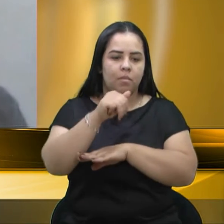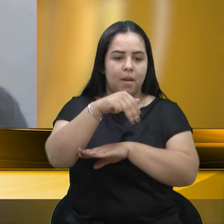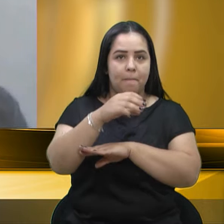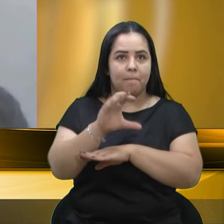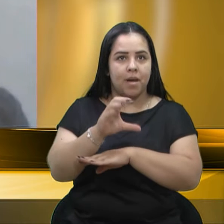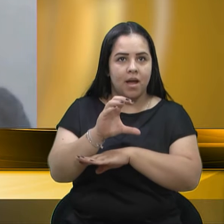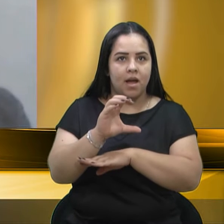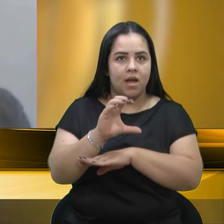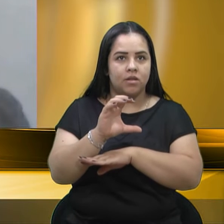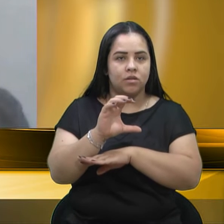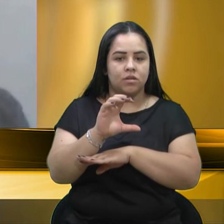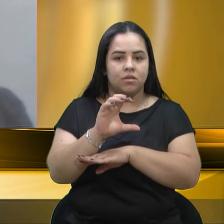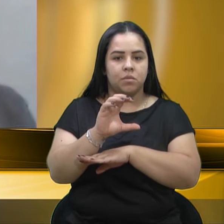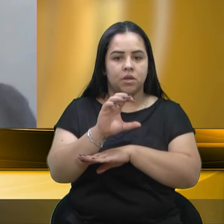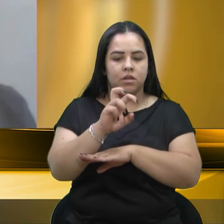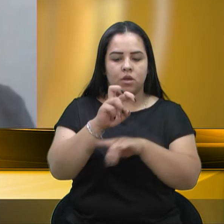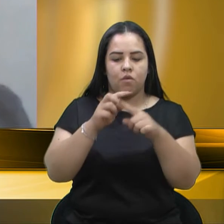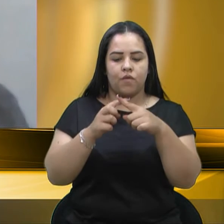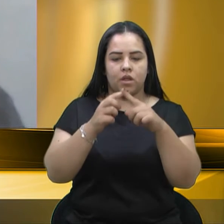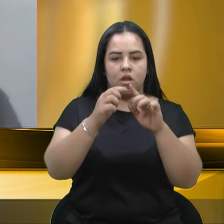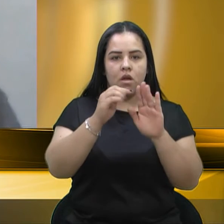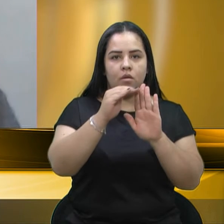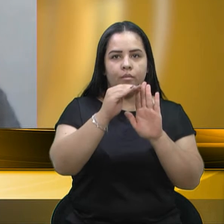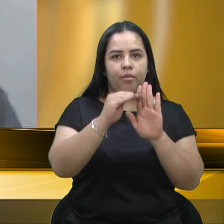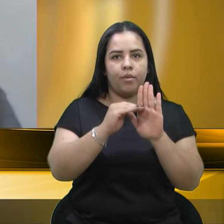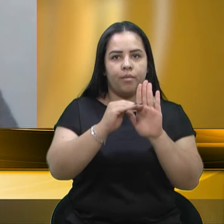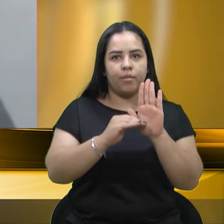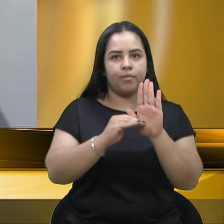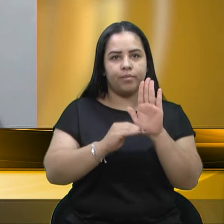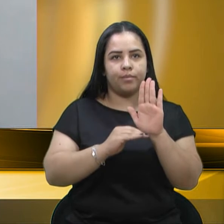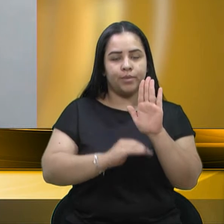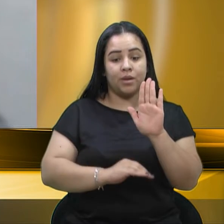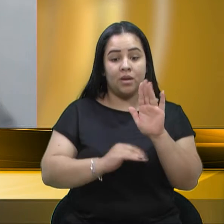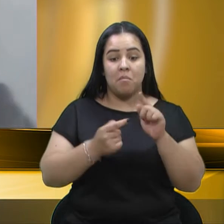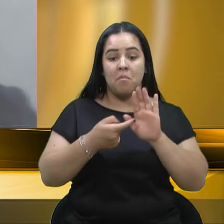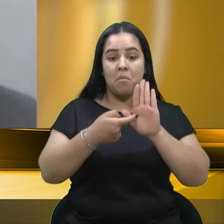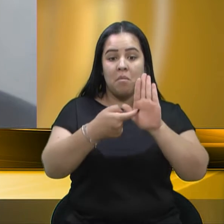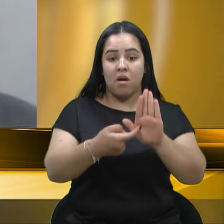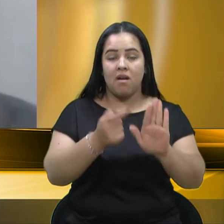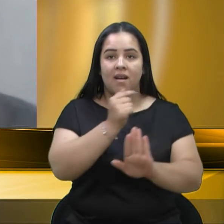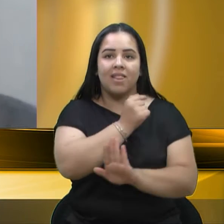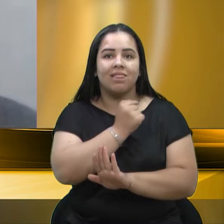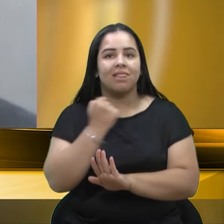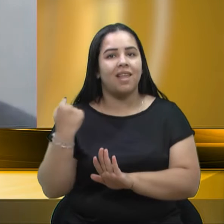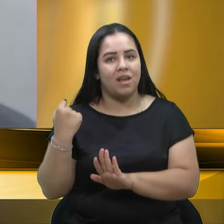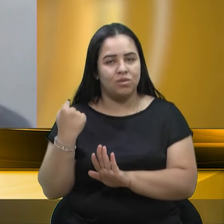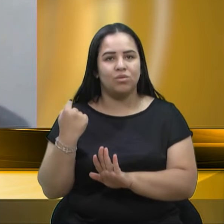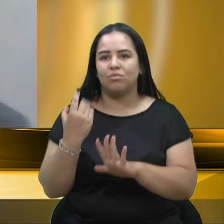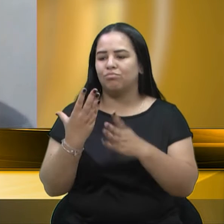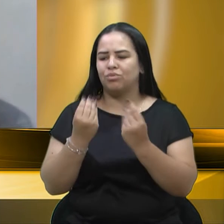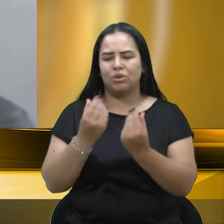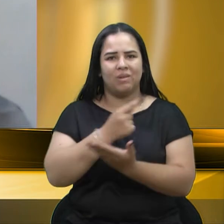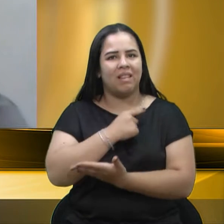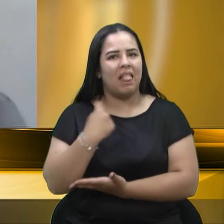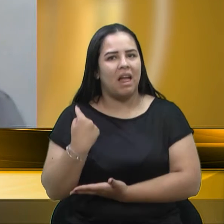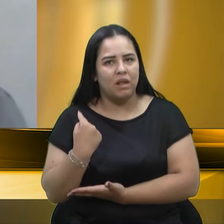foi reduzida em 5 vezes, né? O que vai demonstrando um atraso muito grande nesse processo